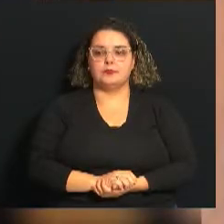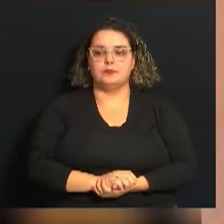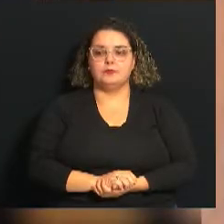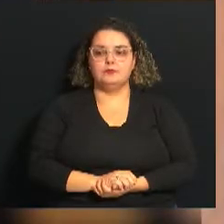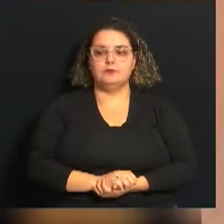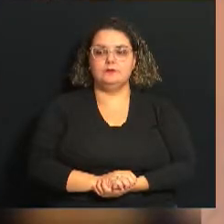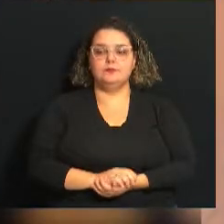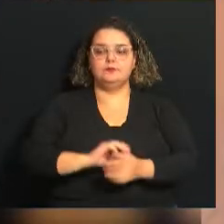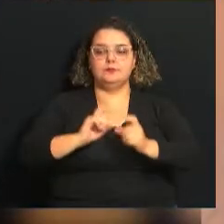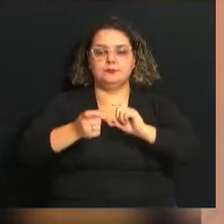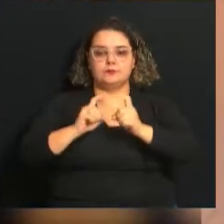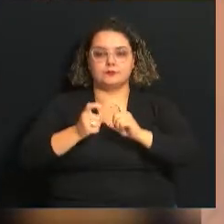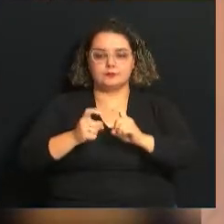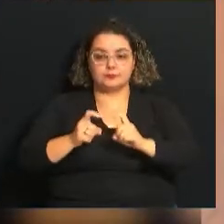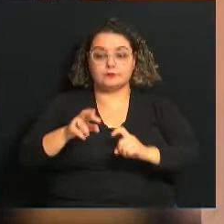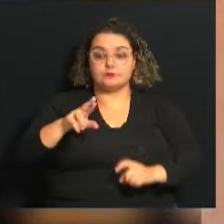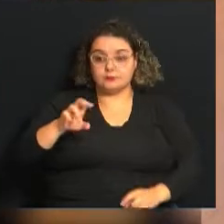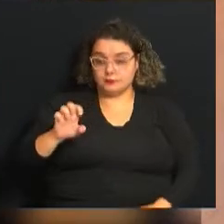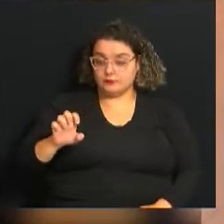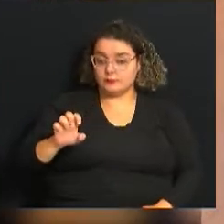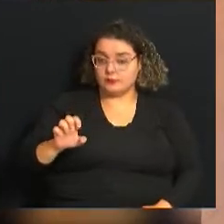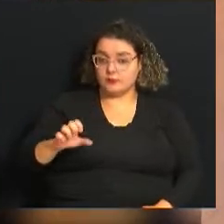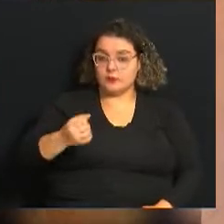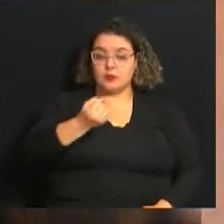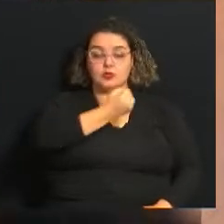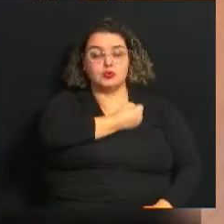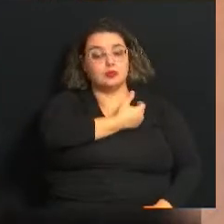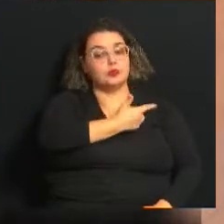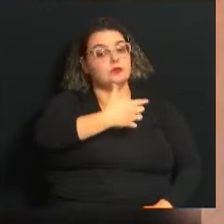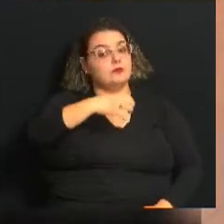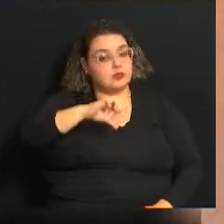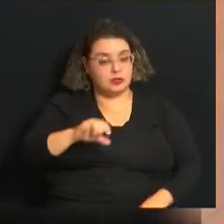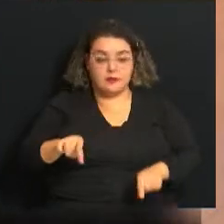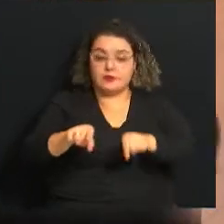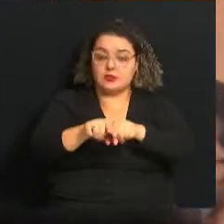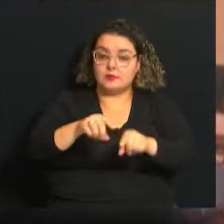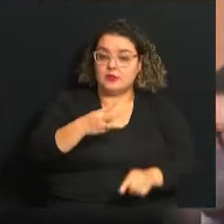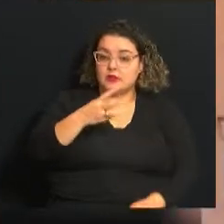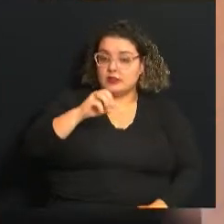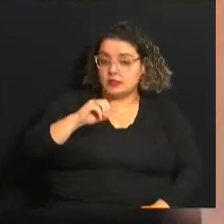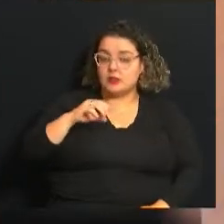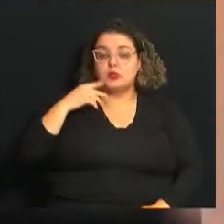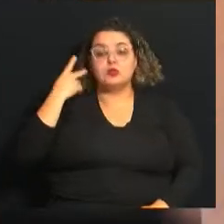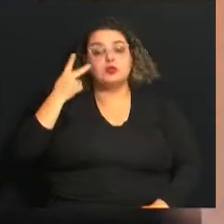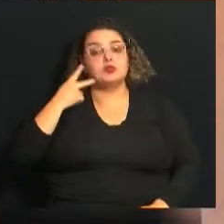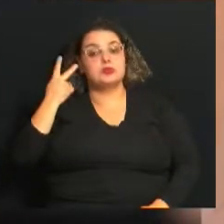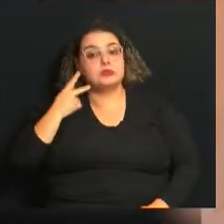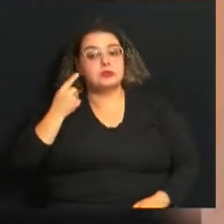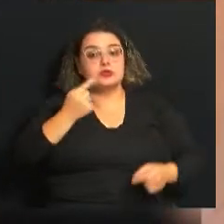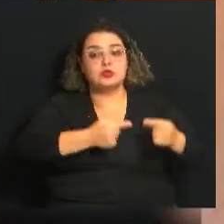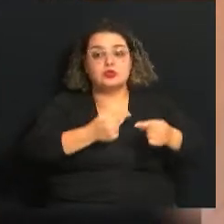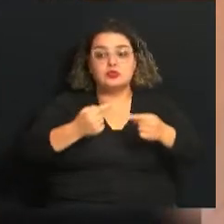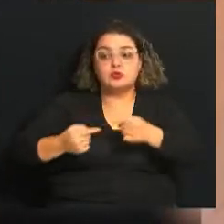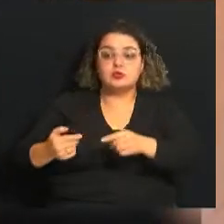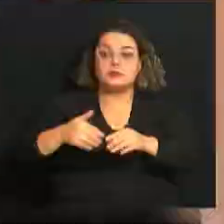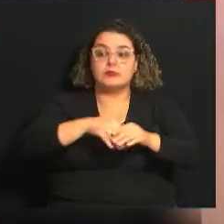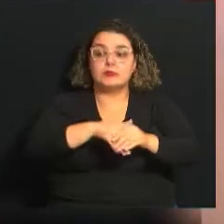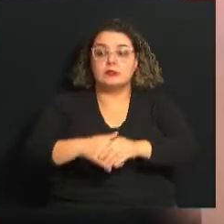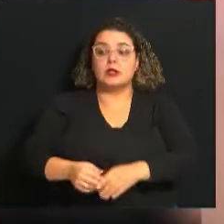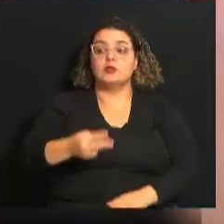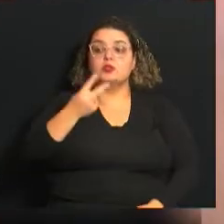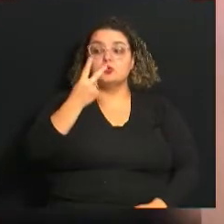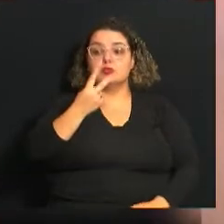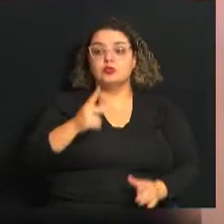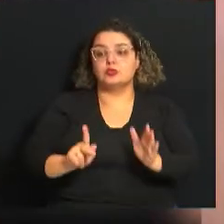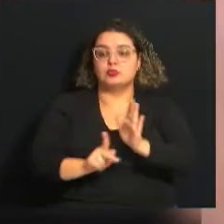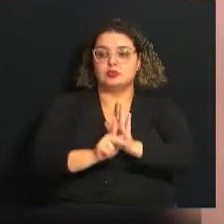Nas reuniões extraordinárias de números 29 e 30, os vereadores discutiram e votaram 2 projetos do